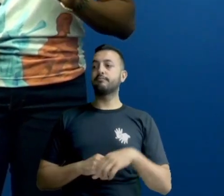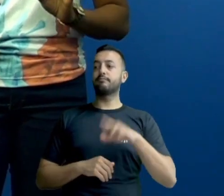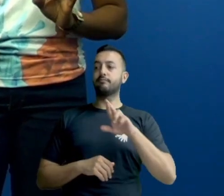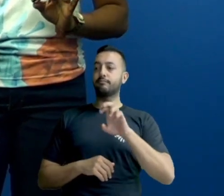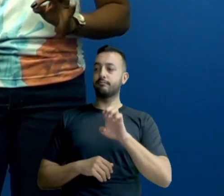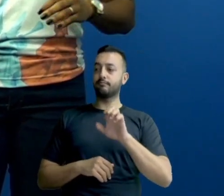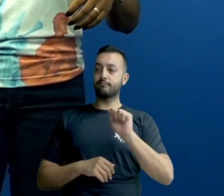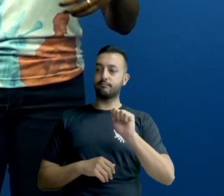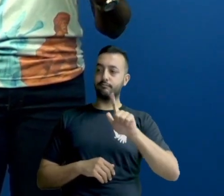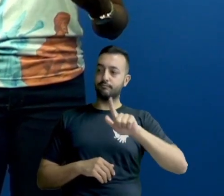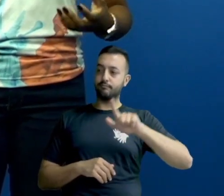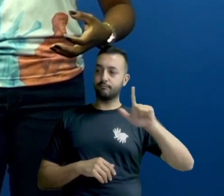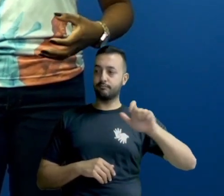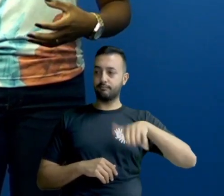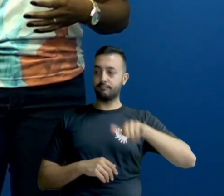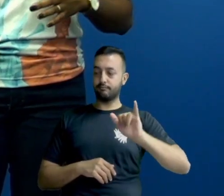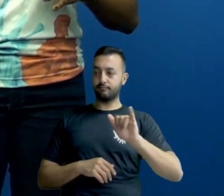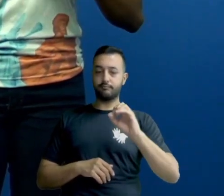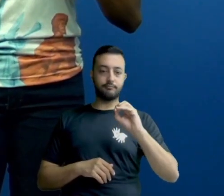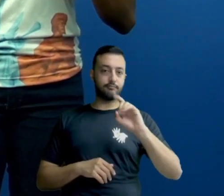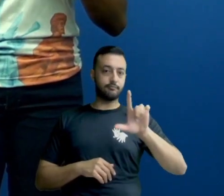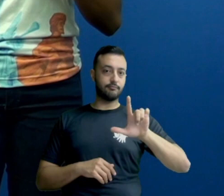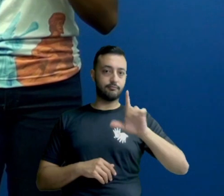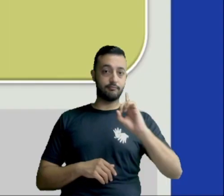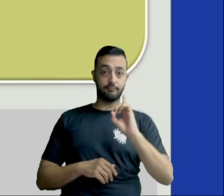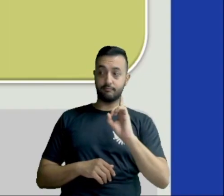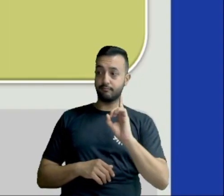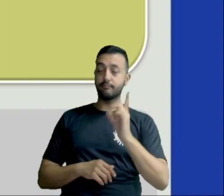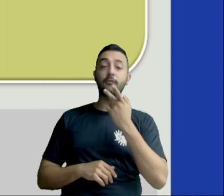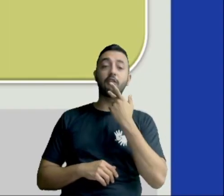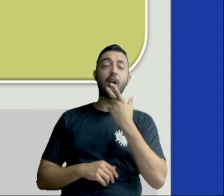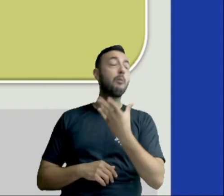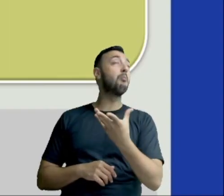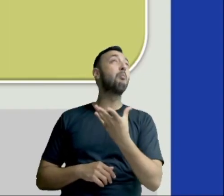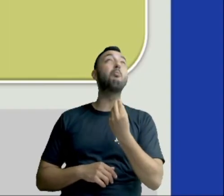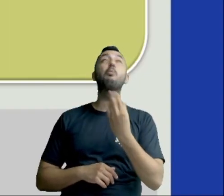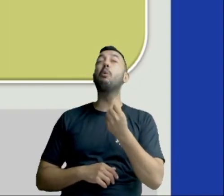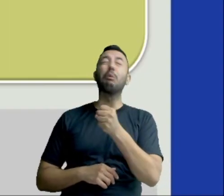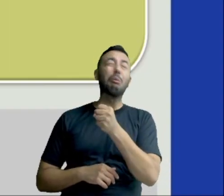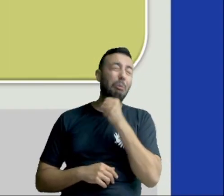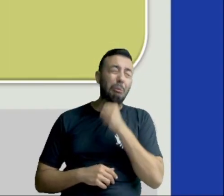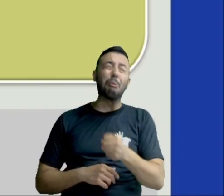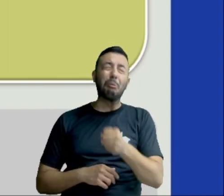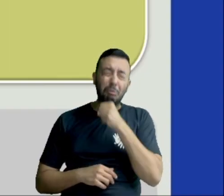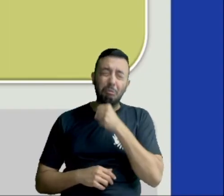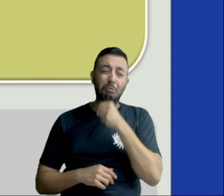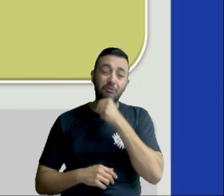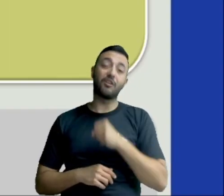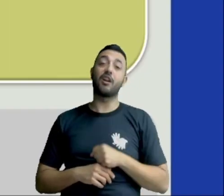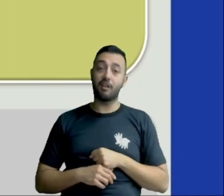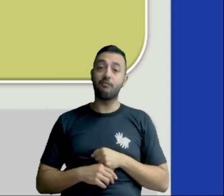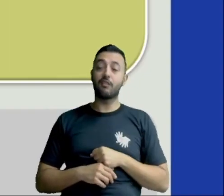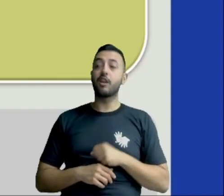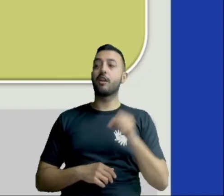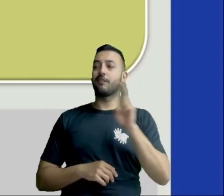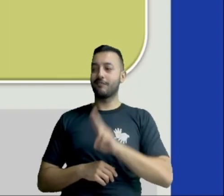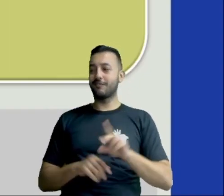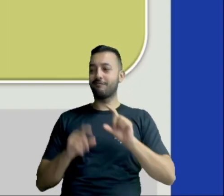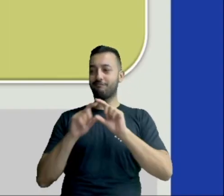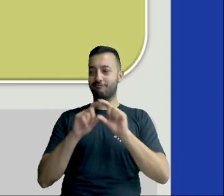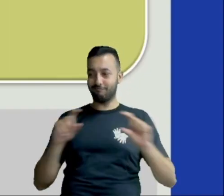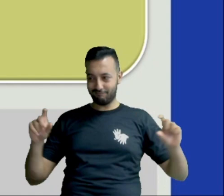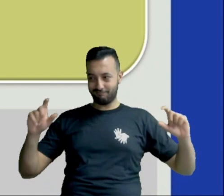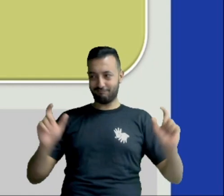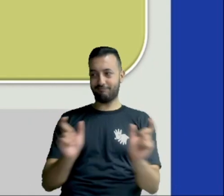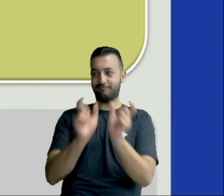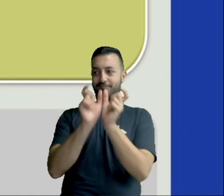really old. Quando eu quero dizer que a pessoa é muito velho, tá? Então, eu utilizo essa expressão, velho ou velha, serve